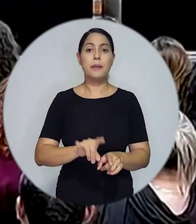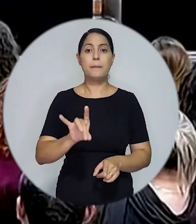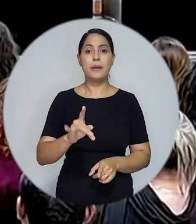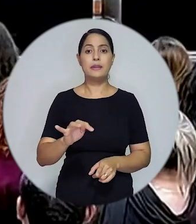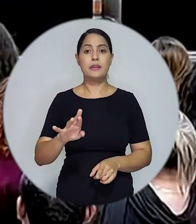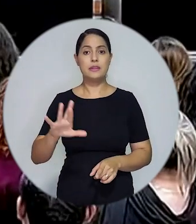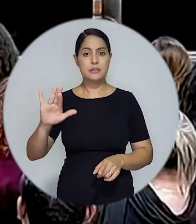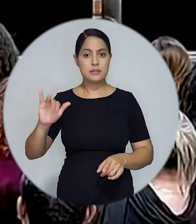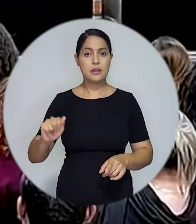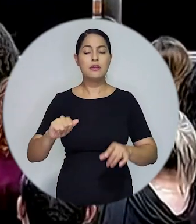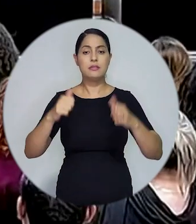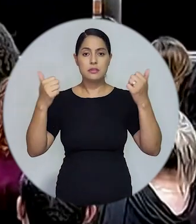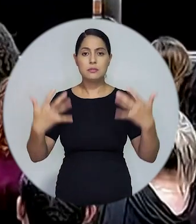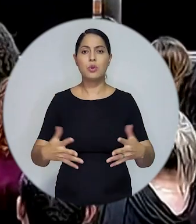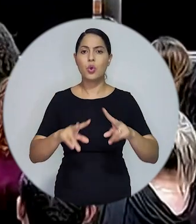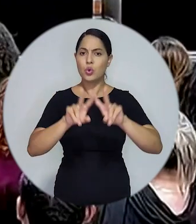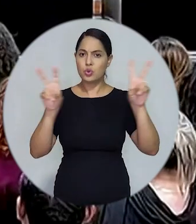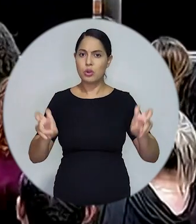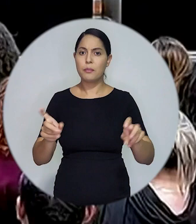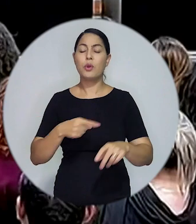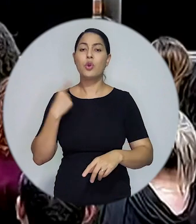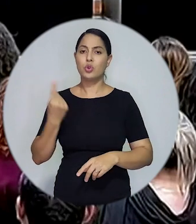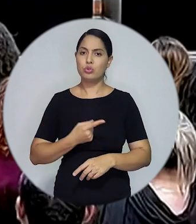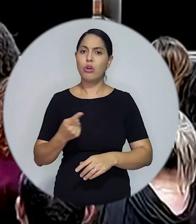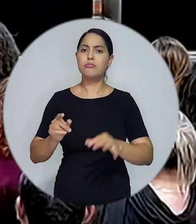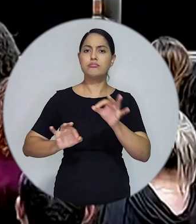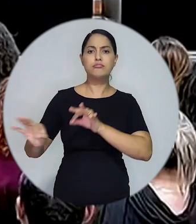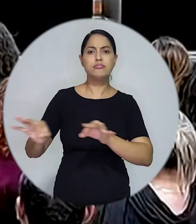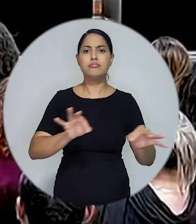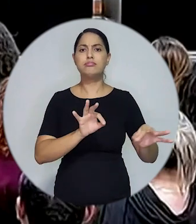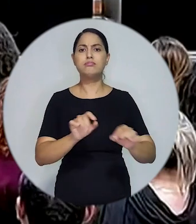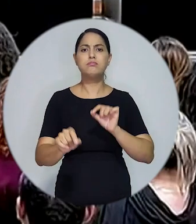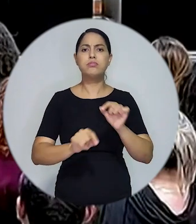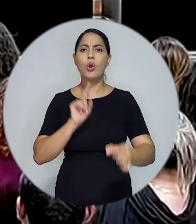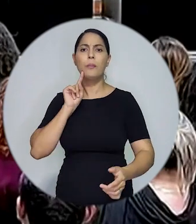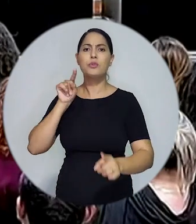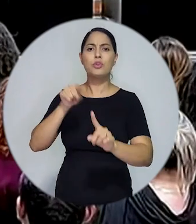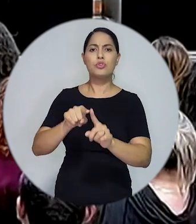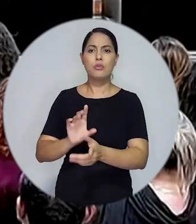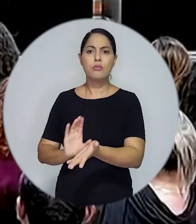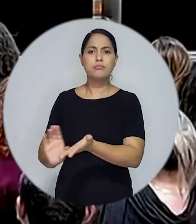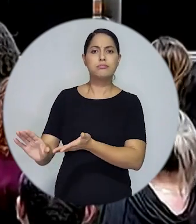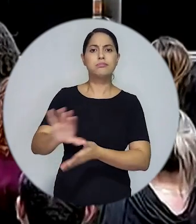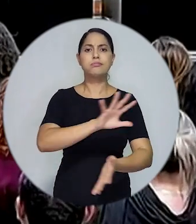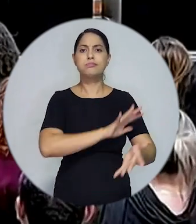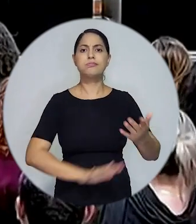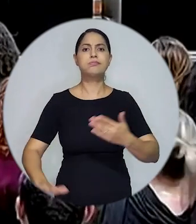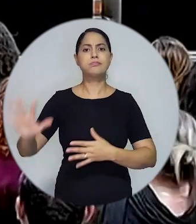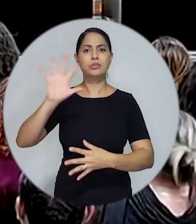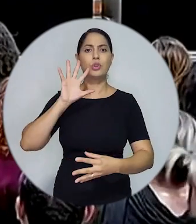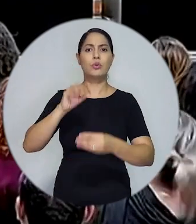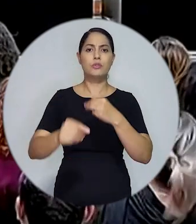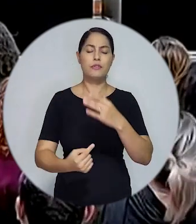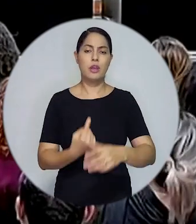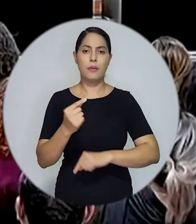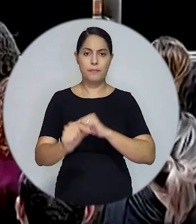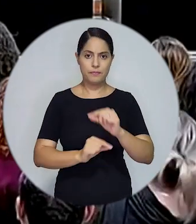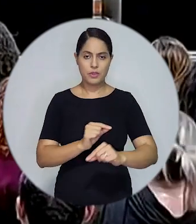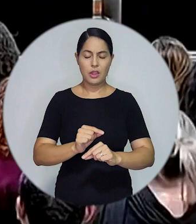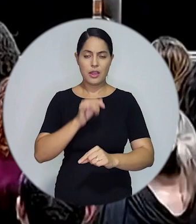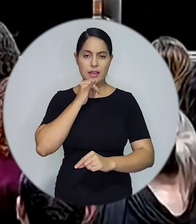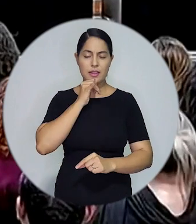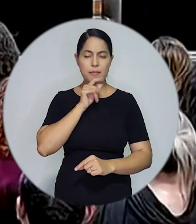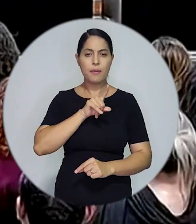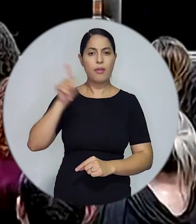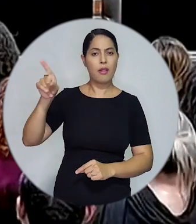precisão, desagravo público. Estamos elaborando um grande roteiro para unificar, porque nós temos 27 seccionais. Temos seccionais ótimas, como